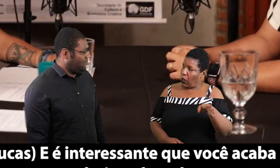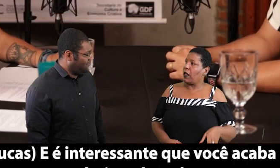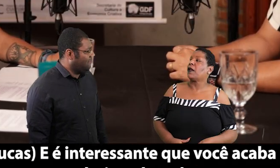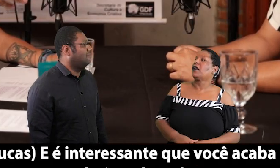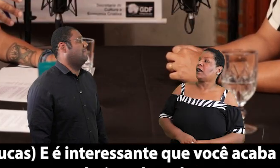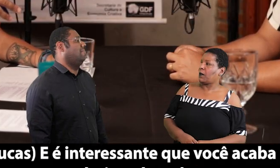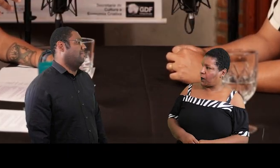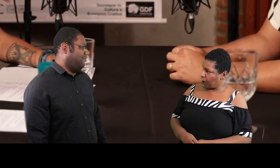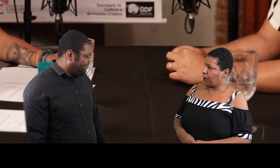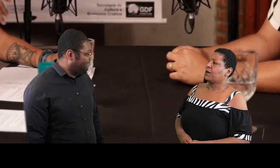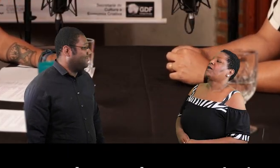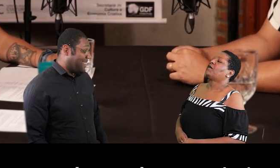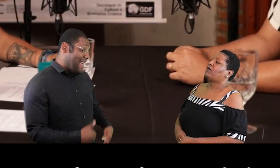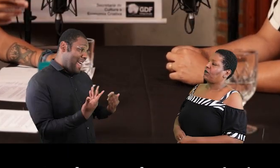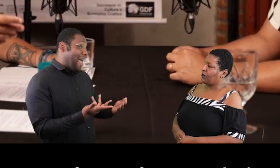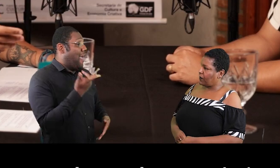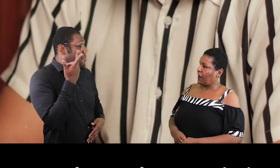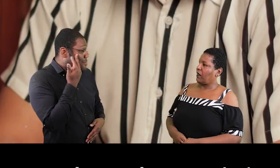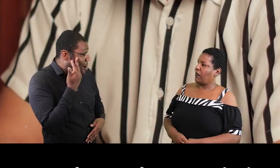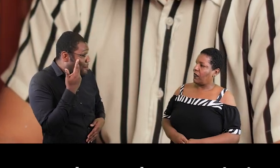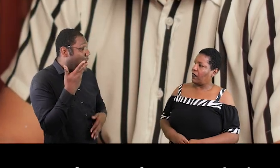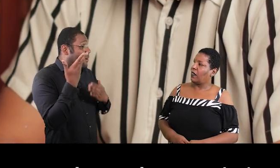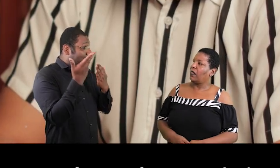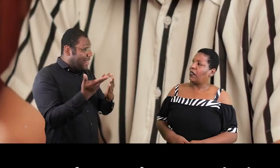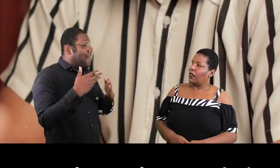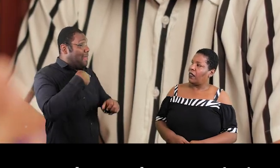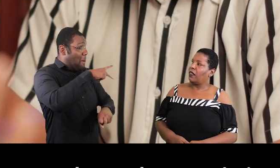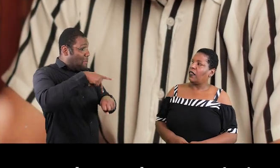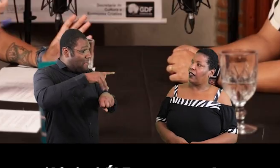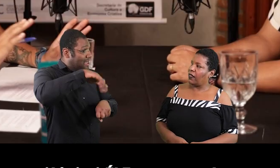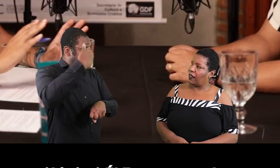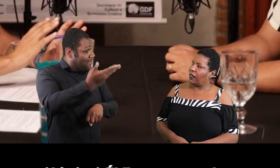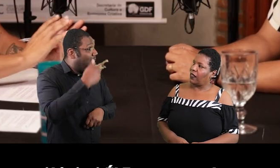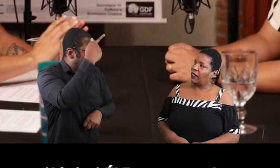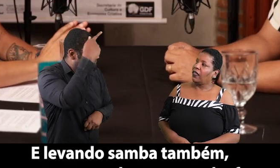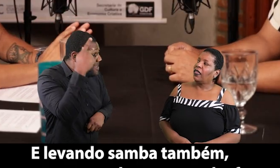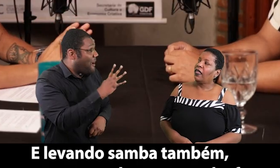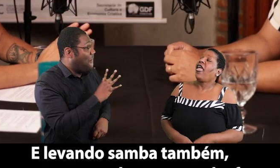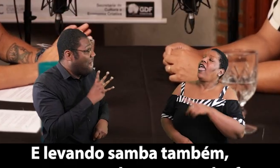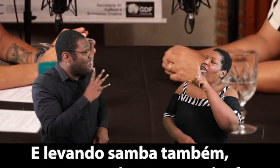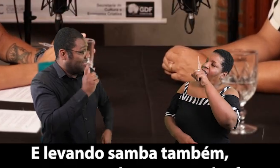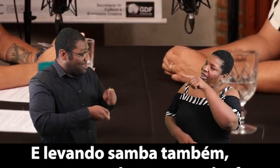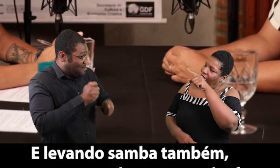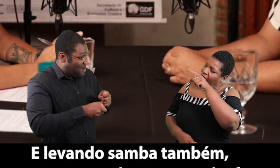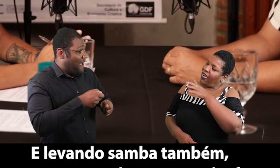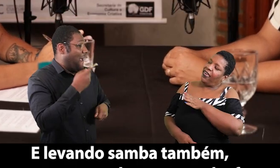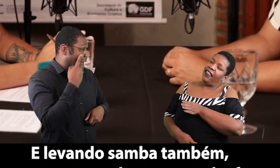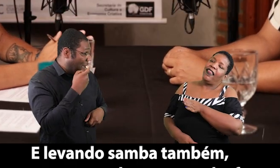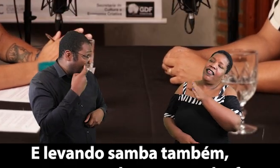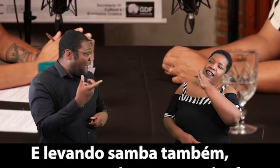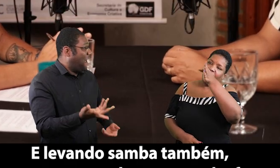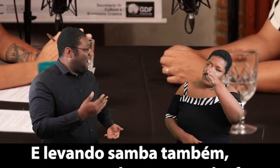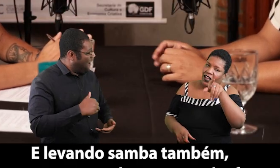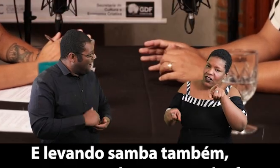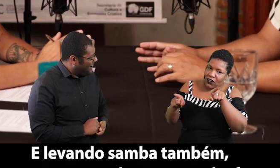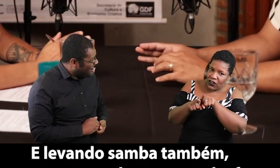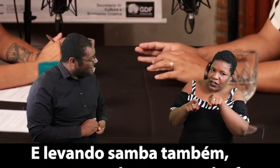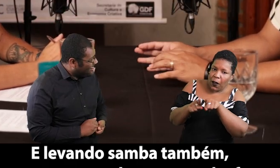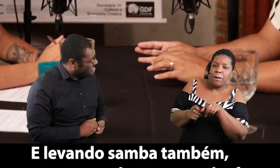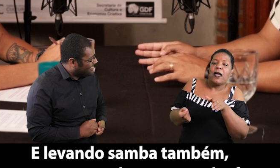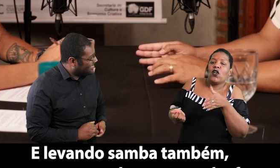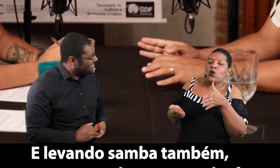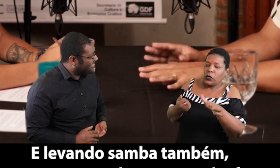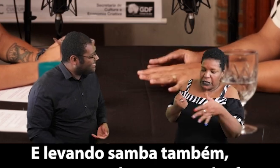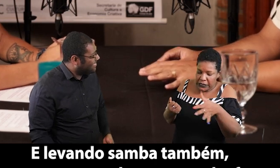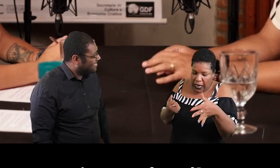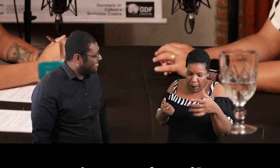popularizando o choro, né? Em outros lugares, né? De consequência, né? Exatamente. E levando o samba também. Porque o nosso canal, a